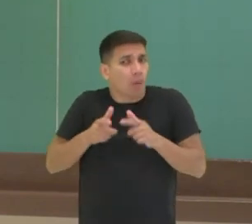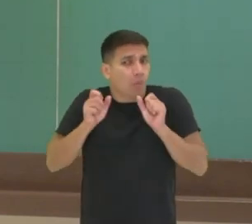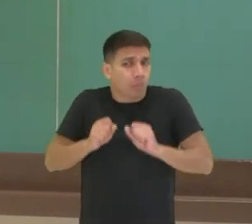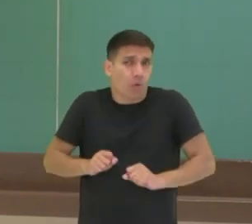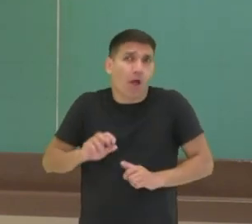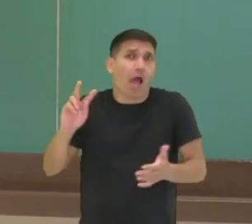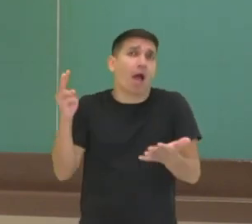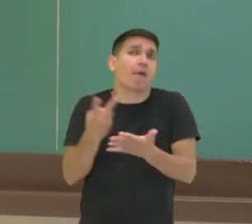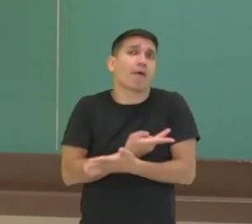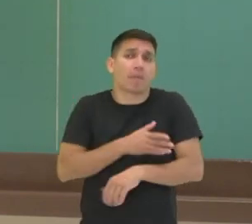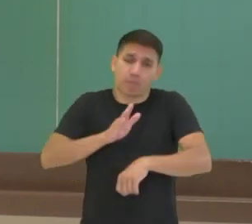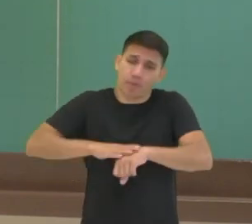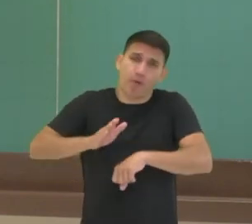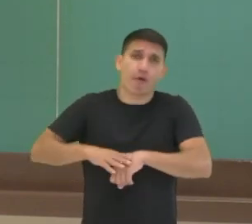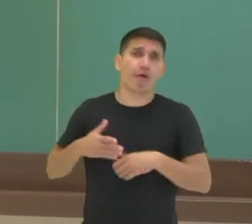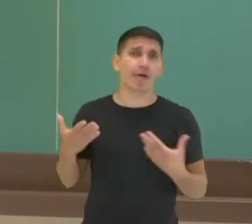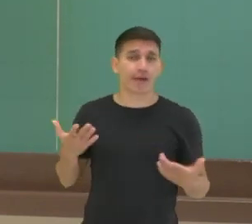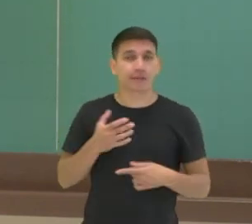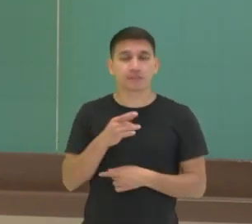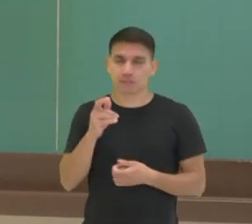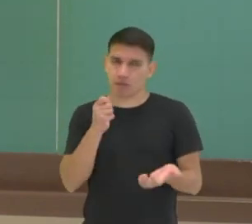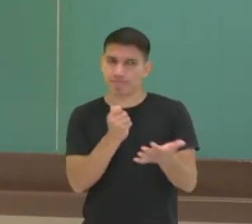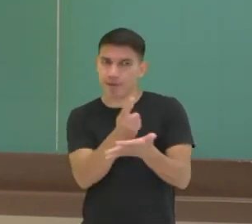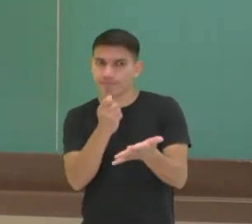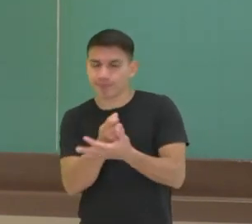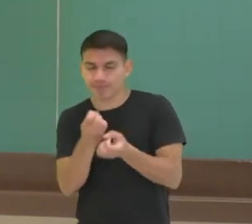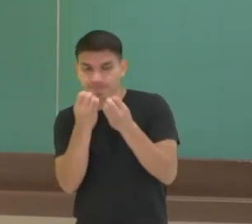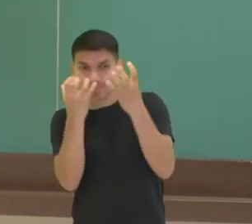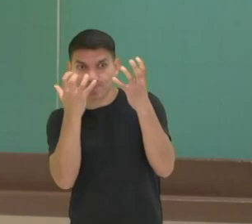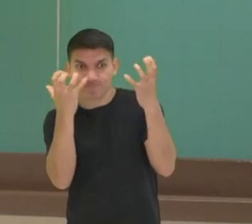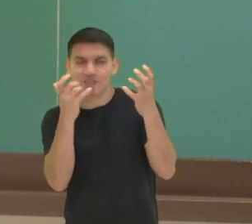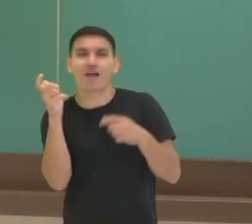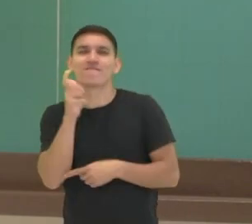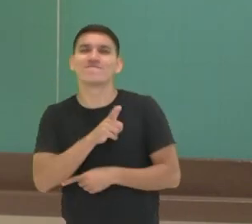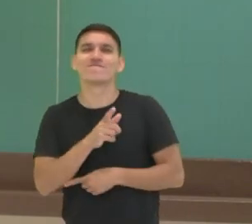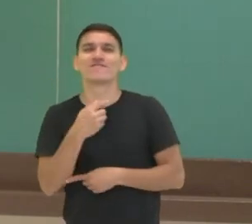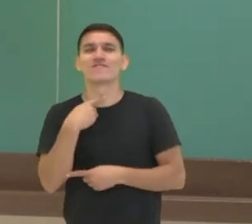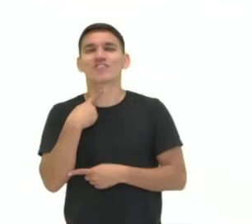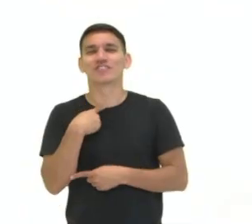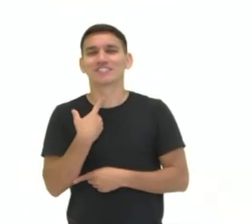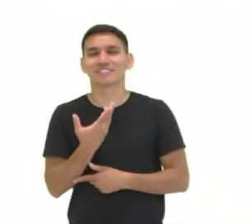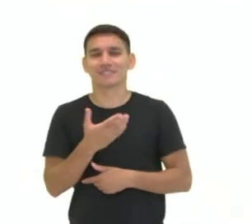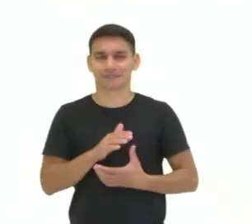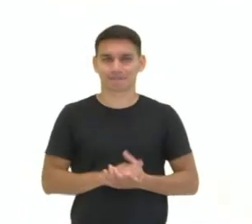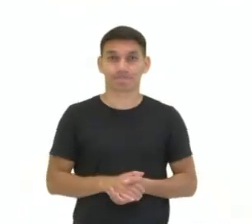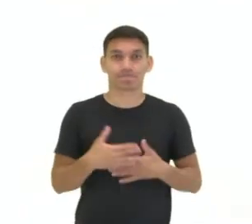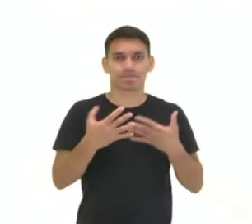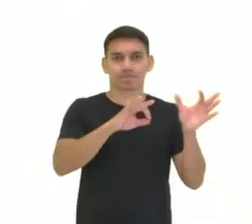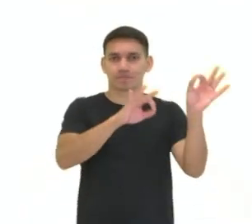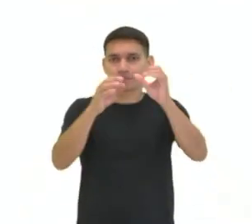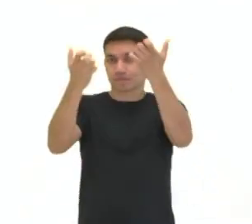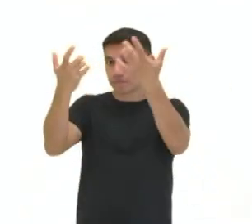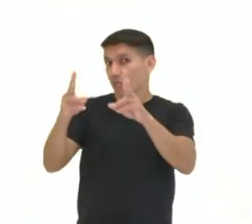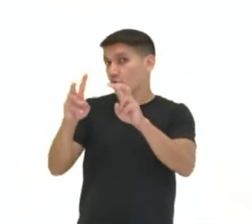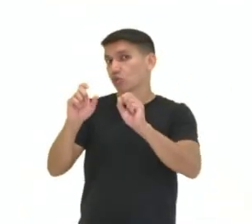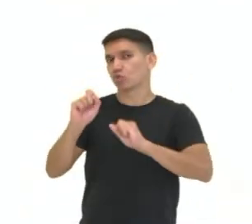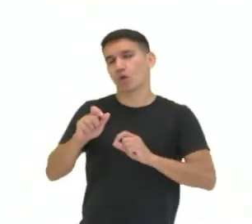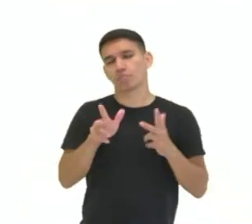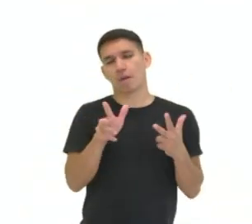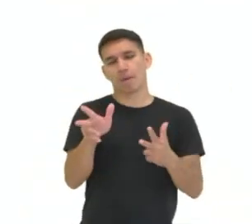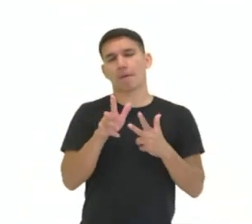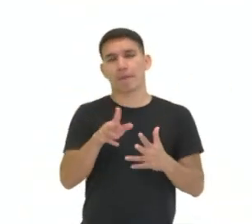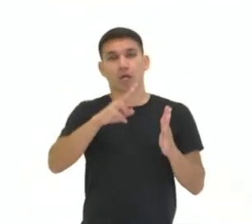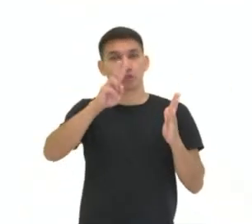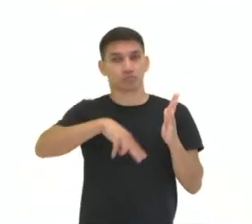elas mesmas quando fazem as compras por impulsividade. Então, nesta aula, nós fizemos a leitura de 2 manchetes